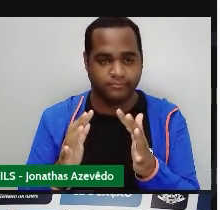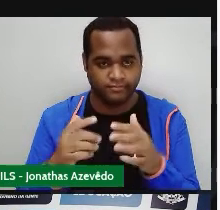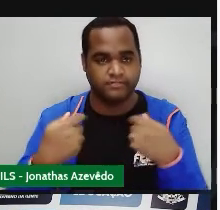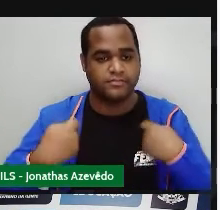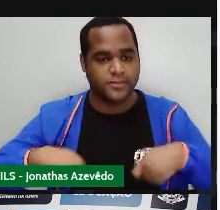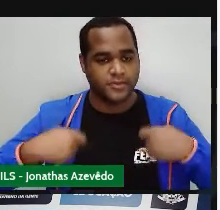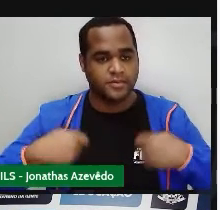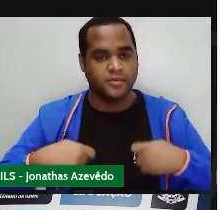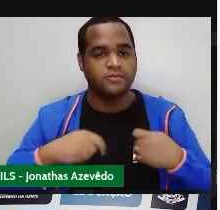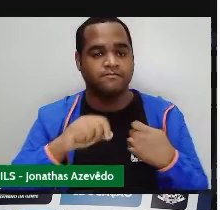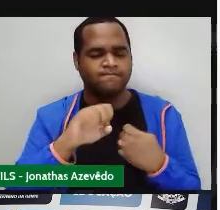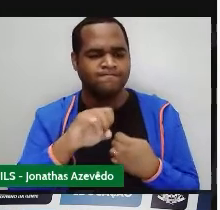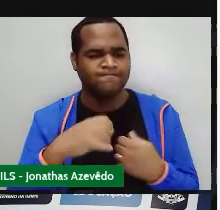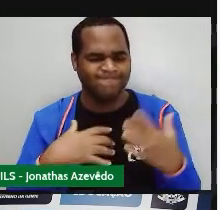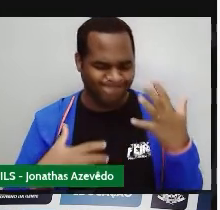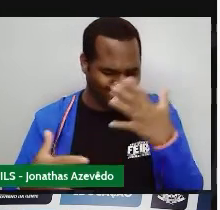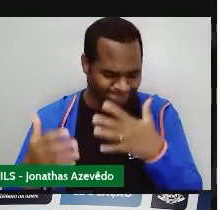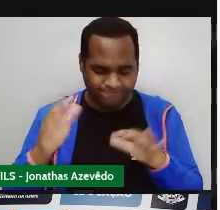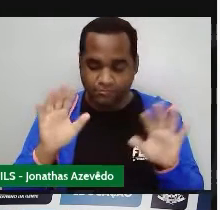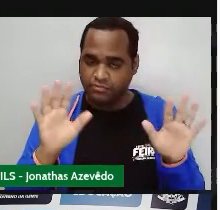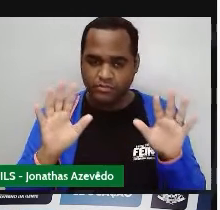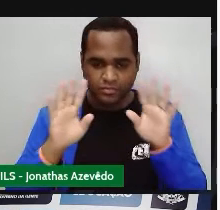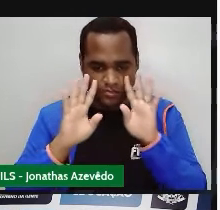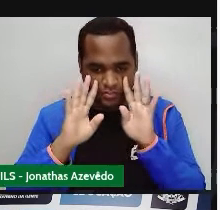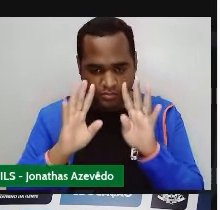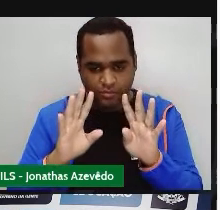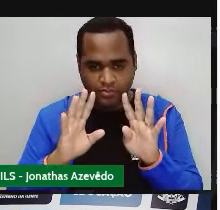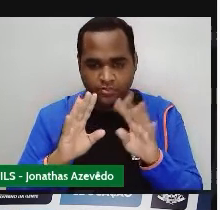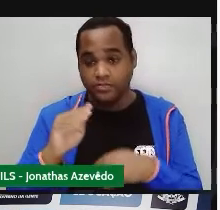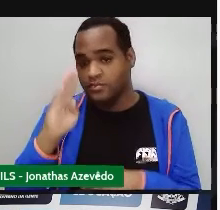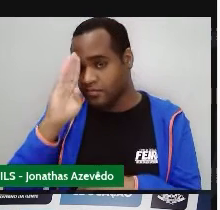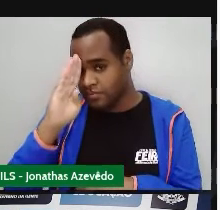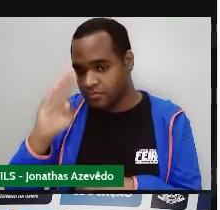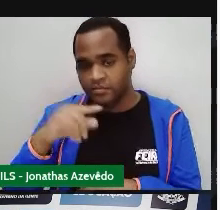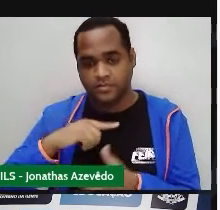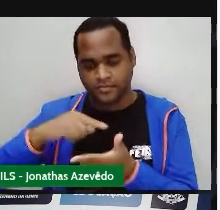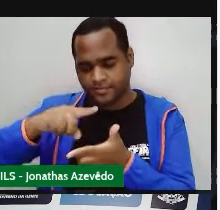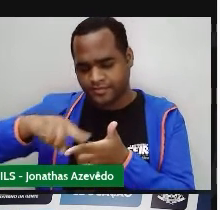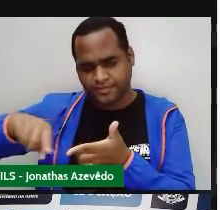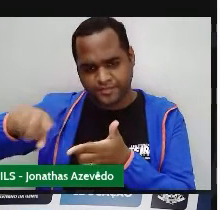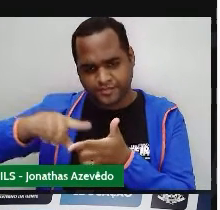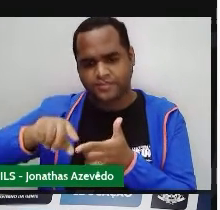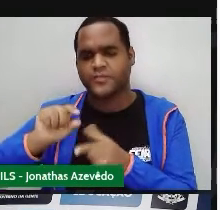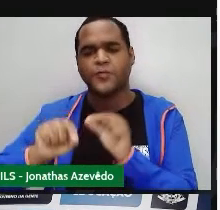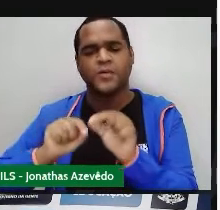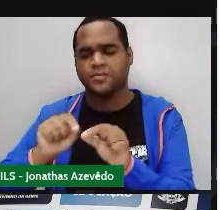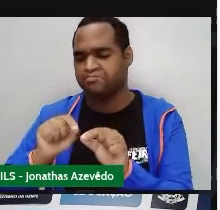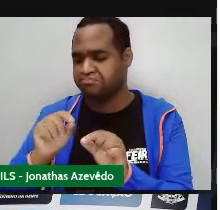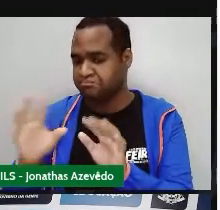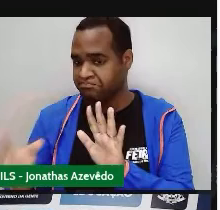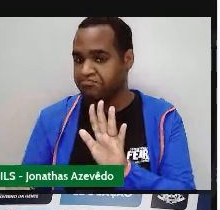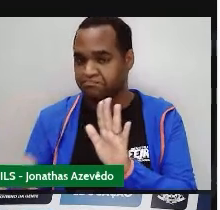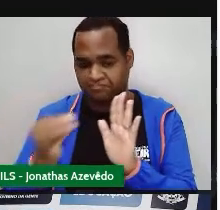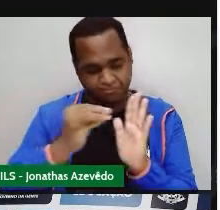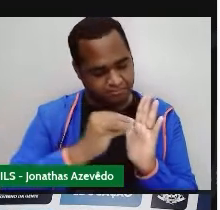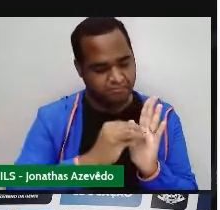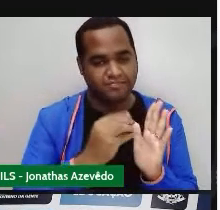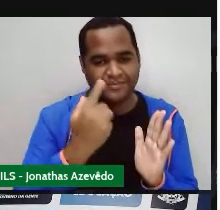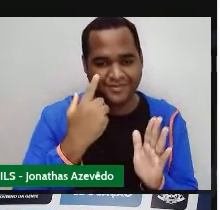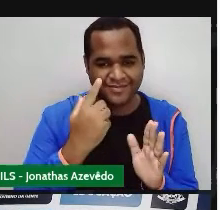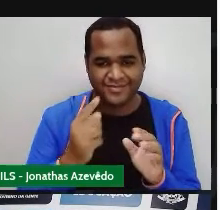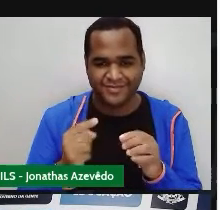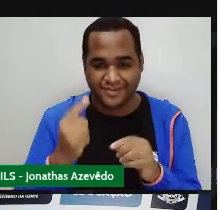importante a gente fazer anotar as principais informações do problema então vamos voltar lá no